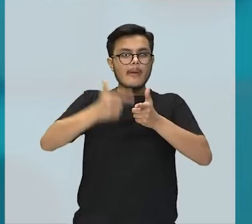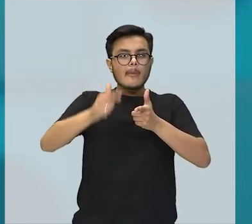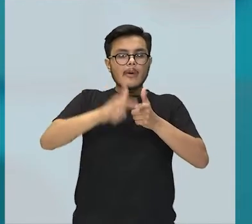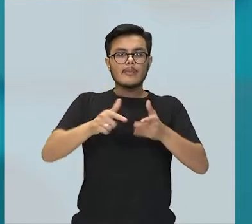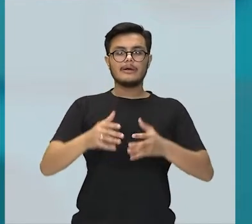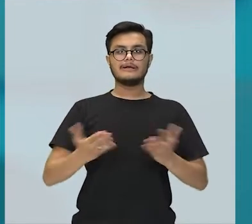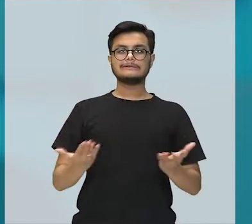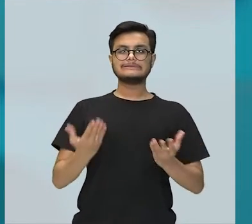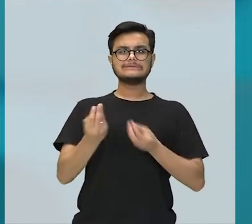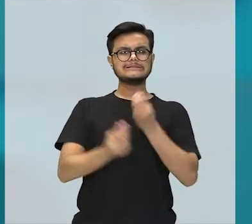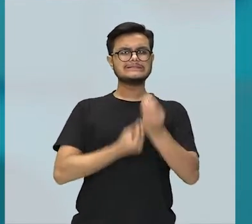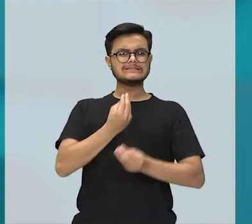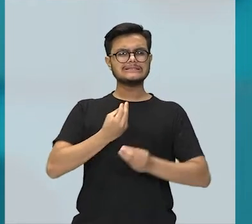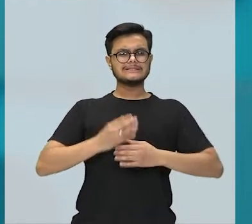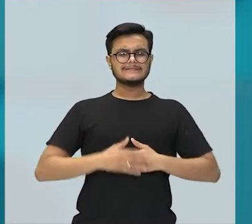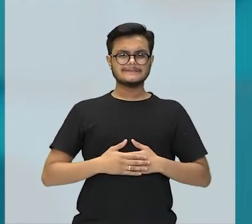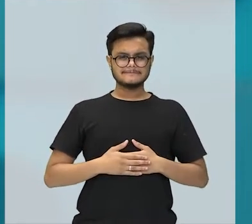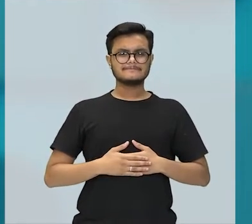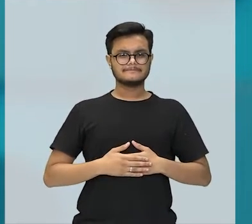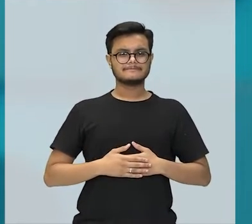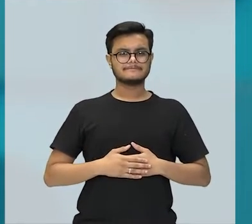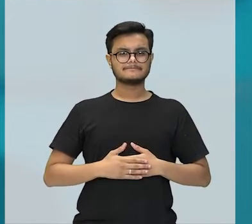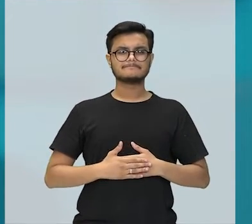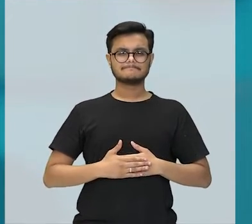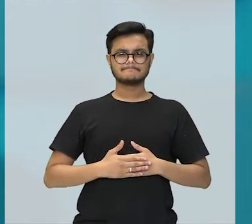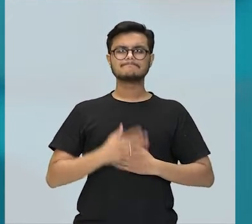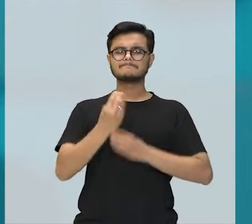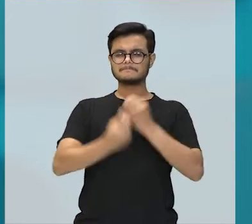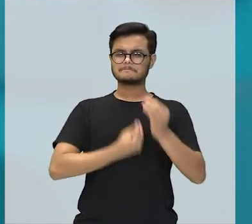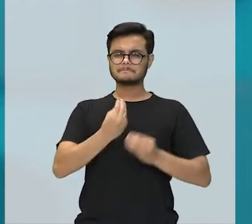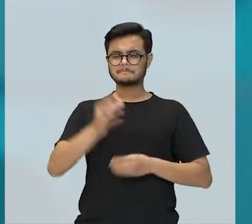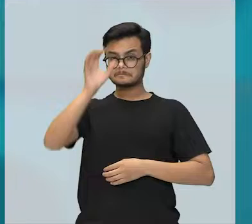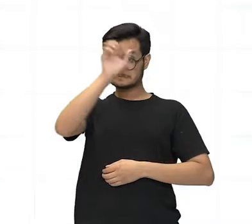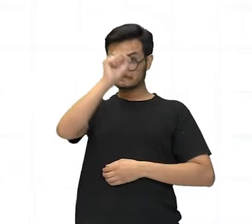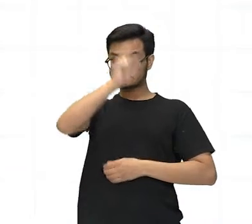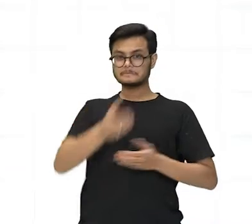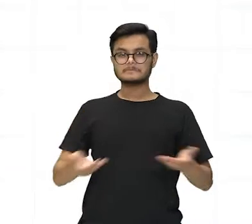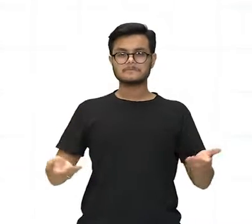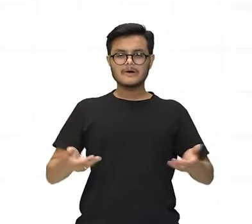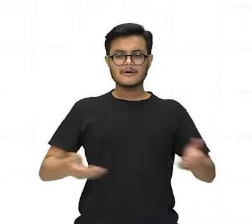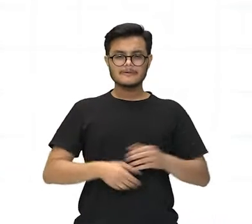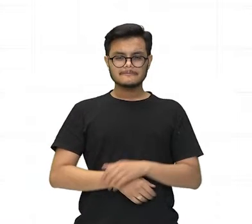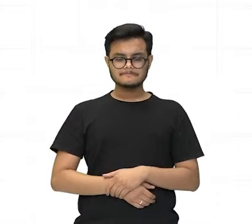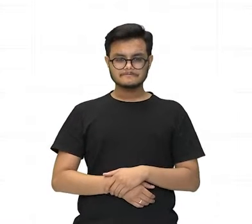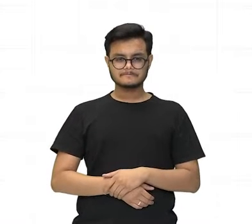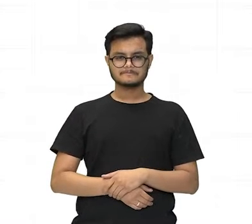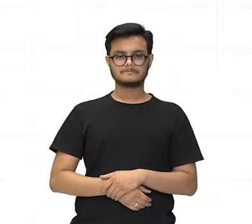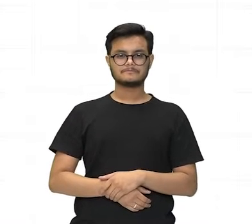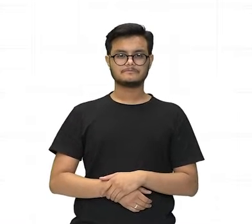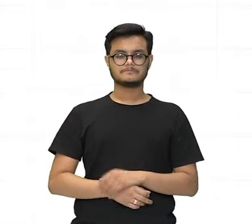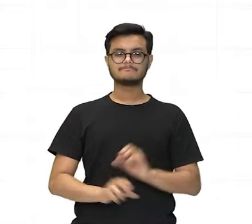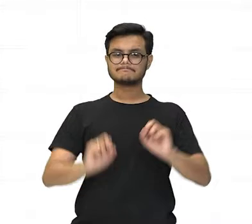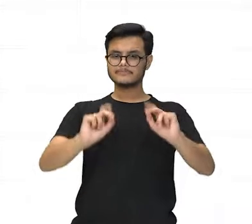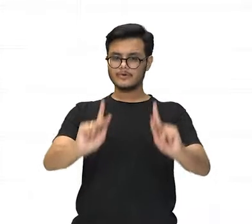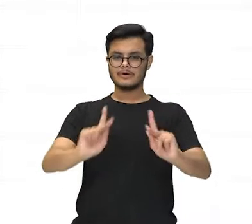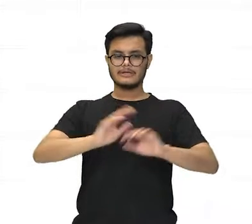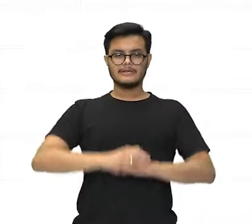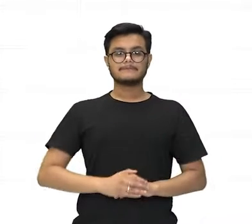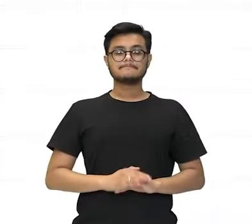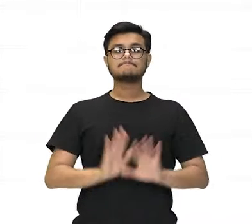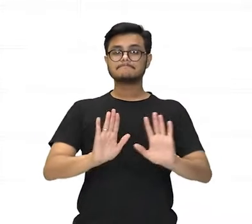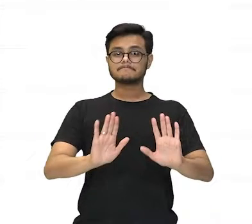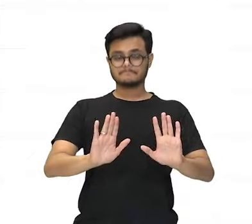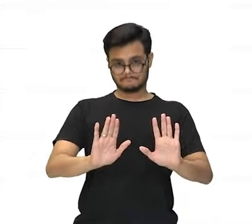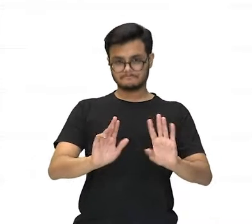pela metade? Ou quando corta a língua? Vamos descobrir agora, vamos lá? Então, a primeira situação é